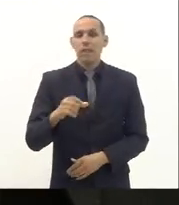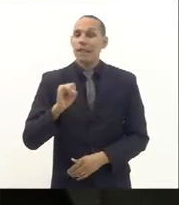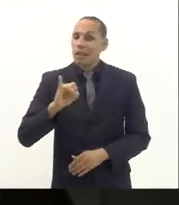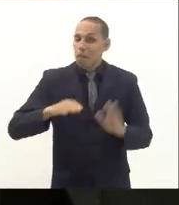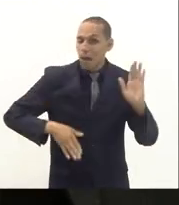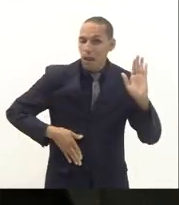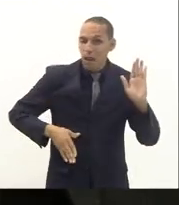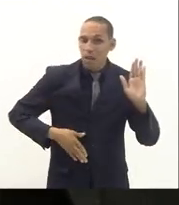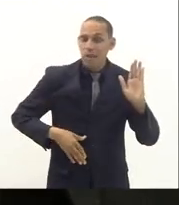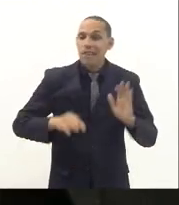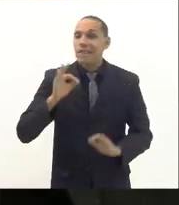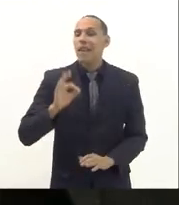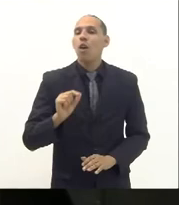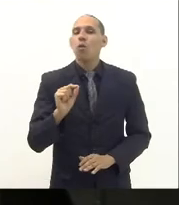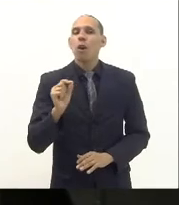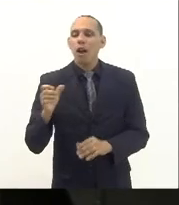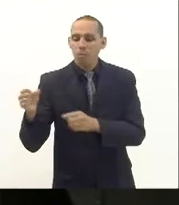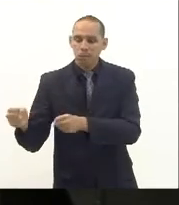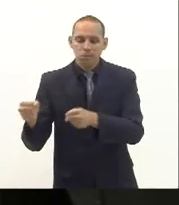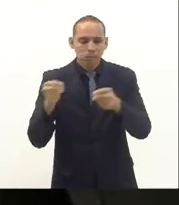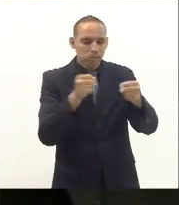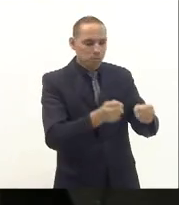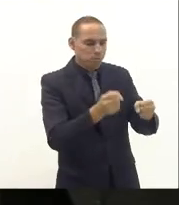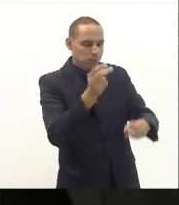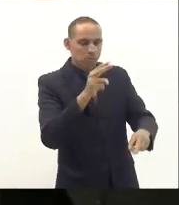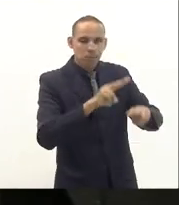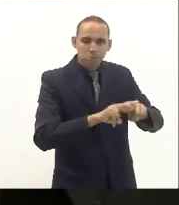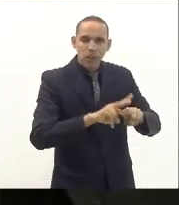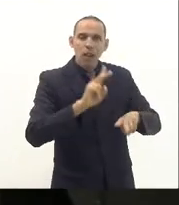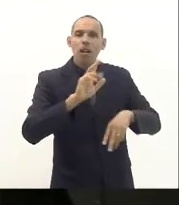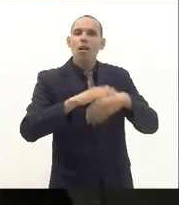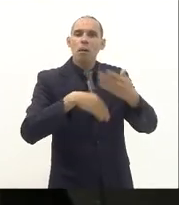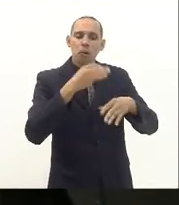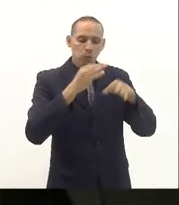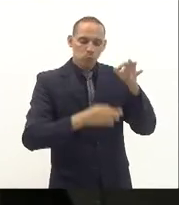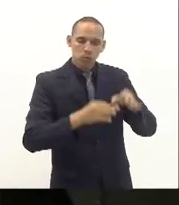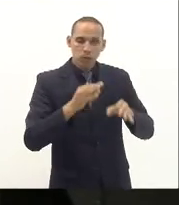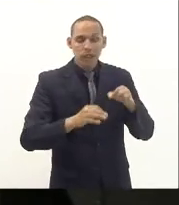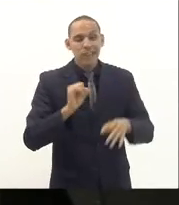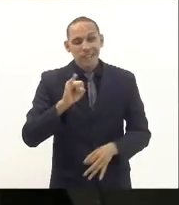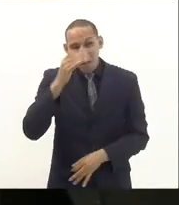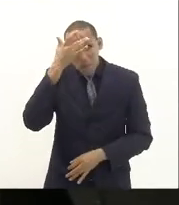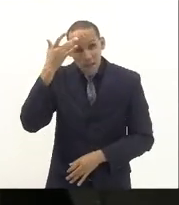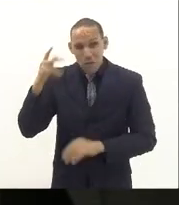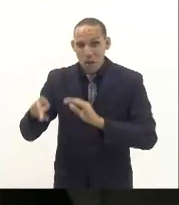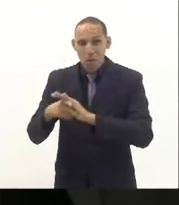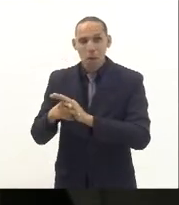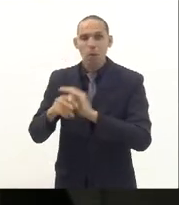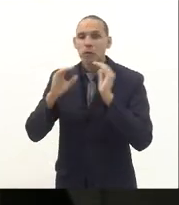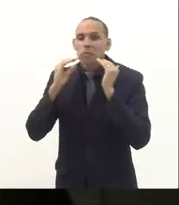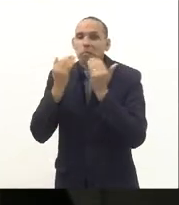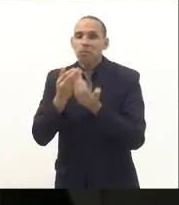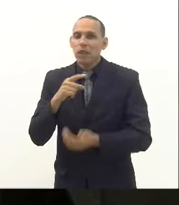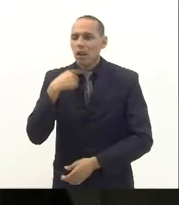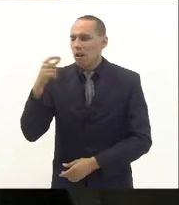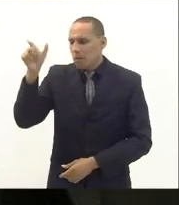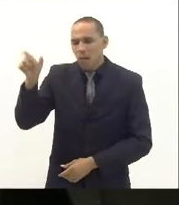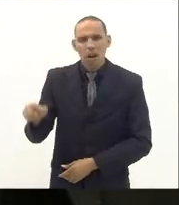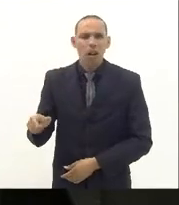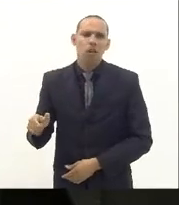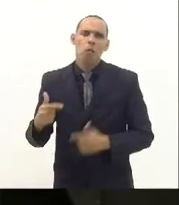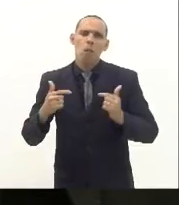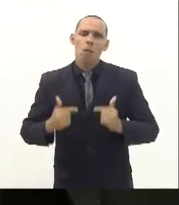a prendê-los para levar julgamento se a gente da comunidade morreu um